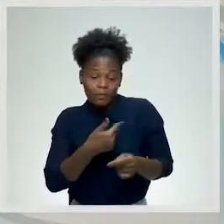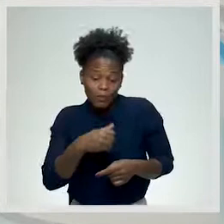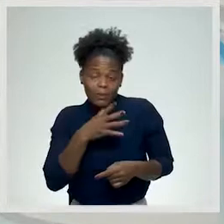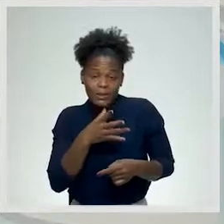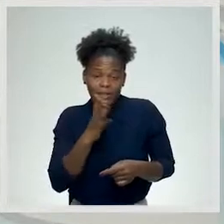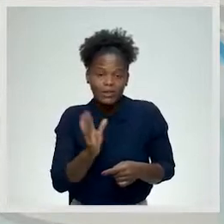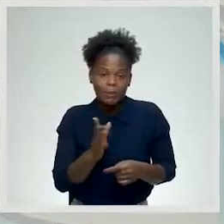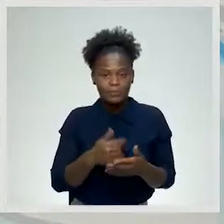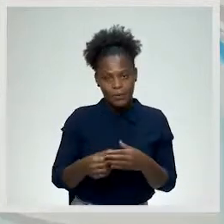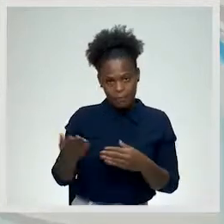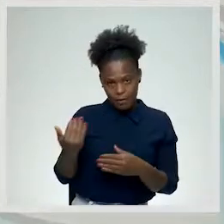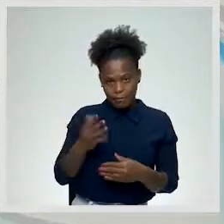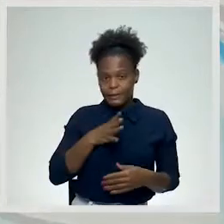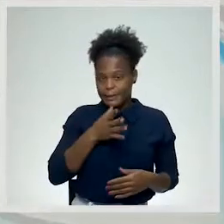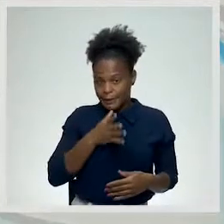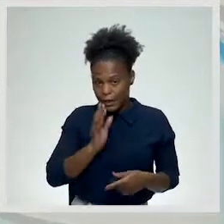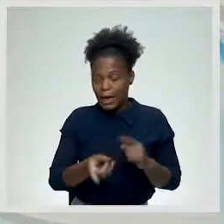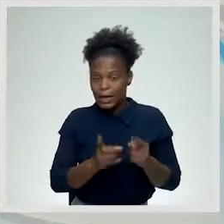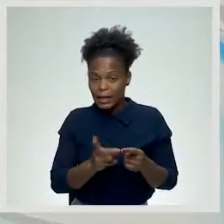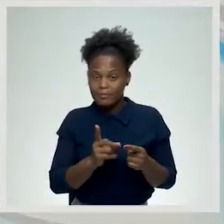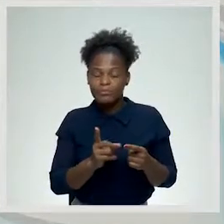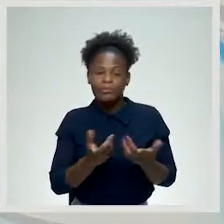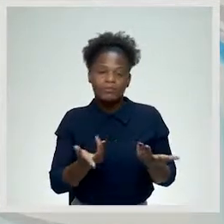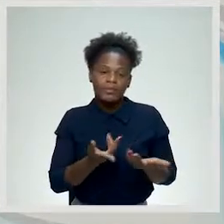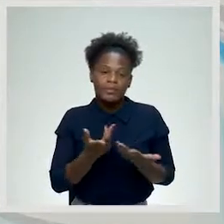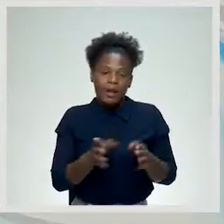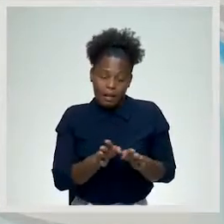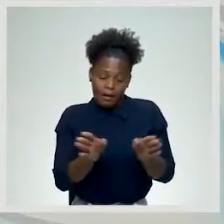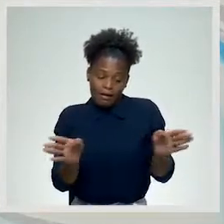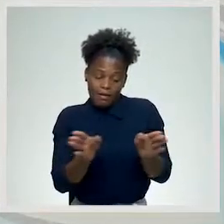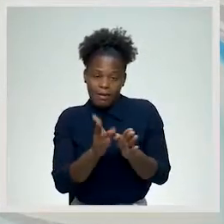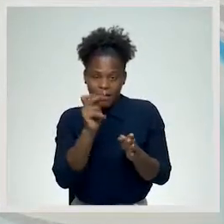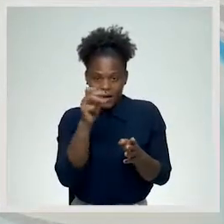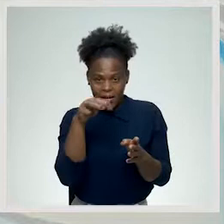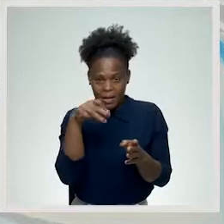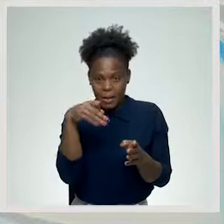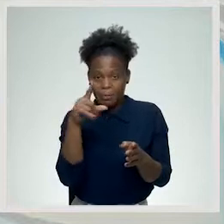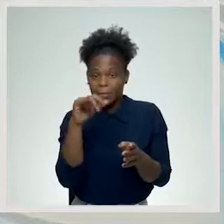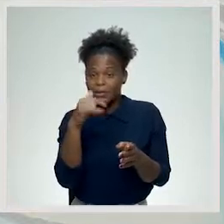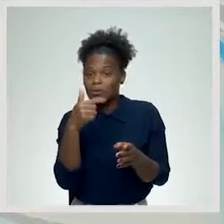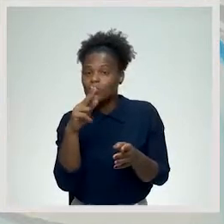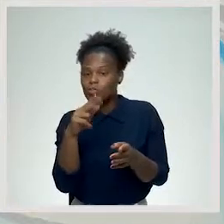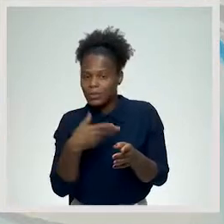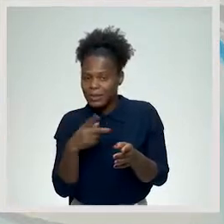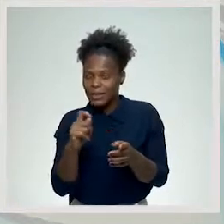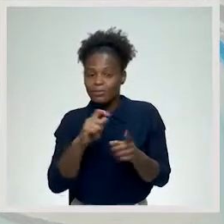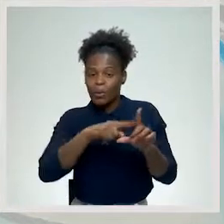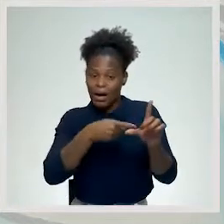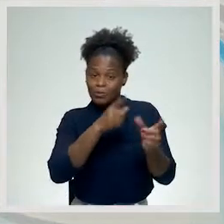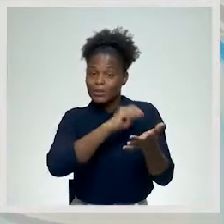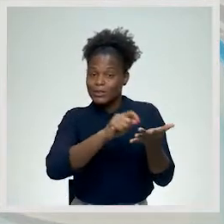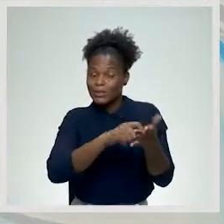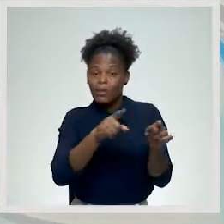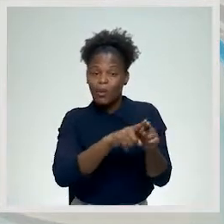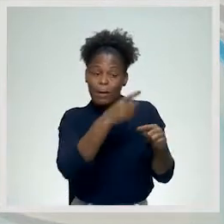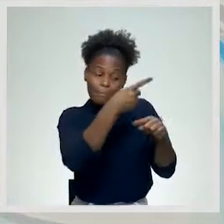dissemos. Dissemos que a amplitude do ângulo inscrito é igual a